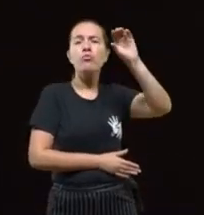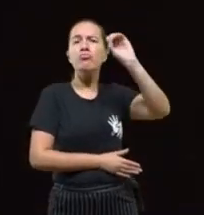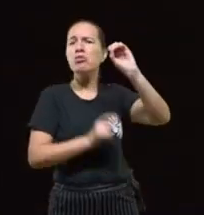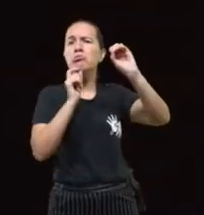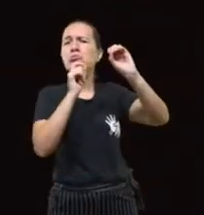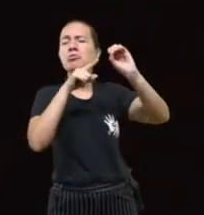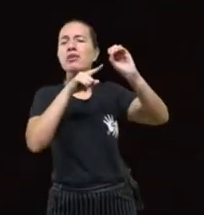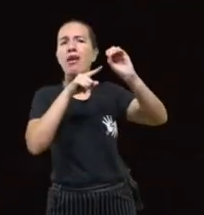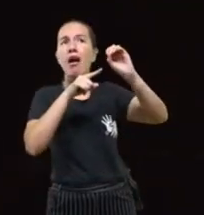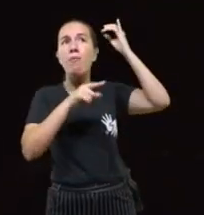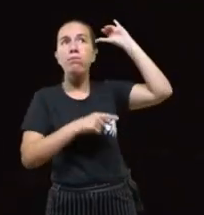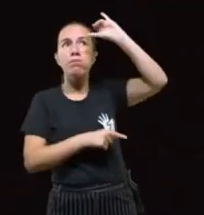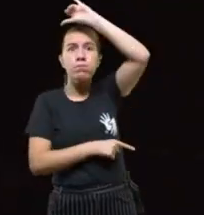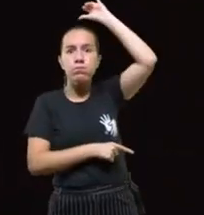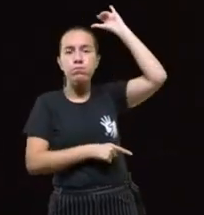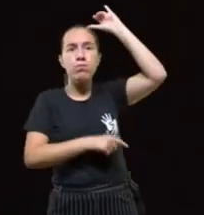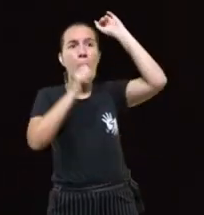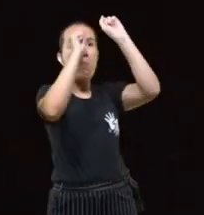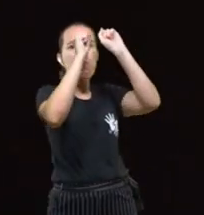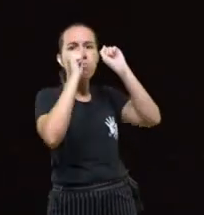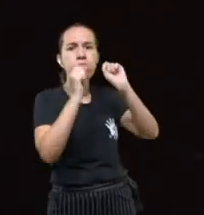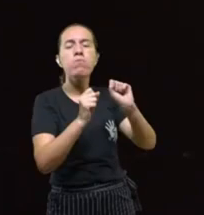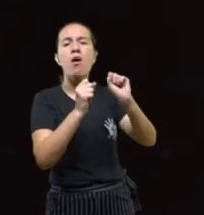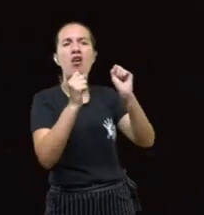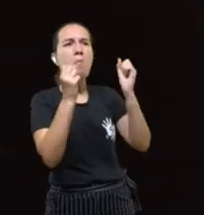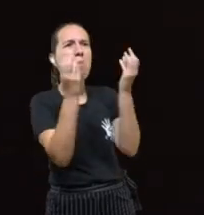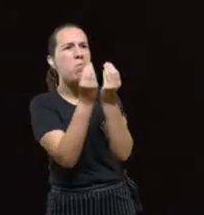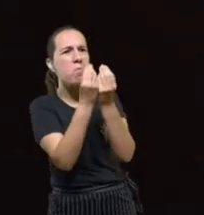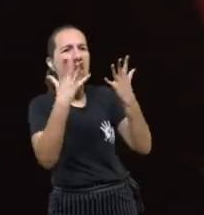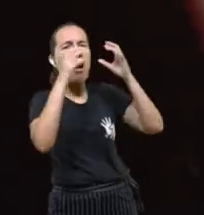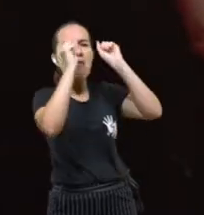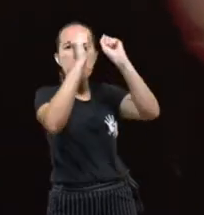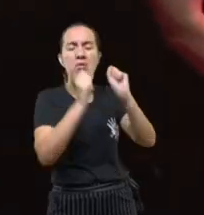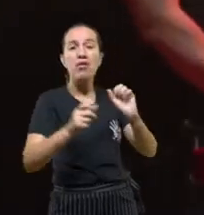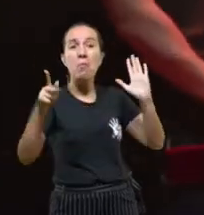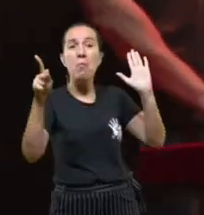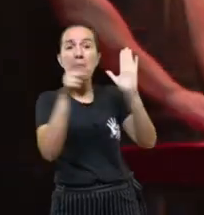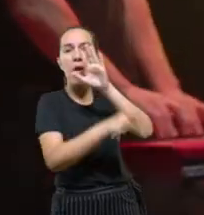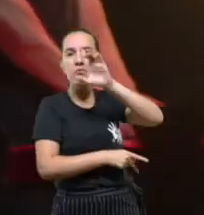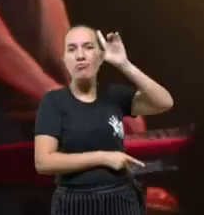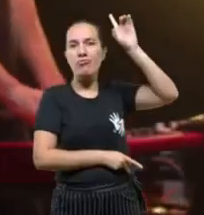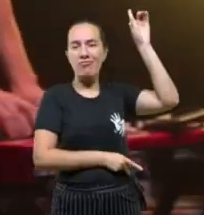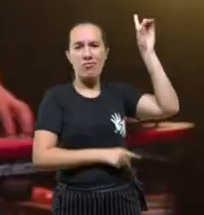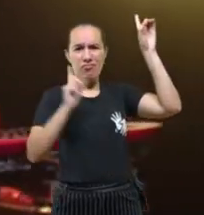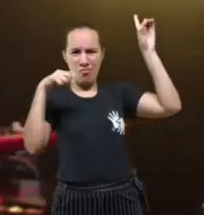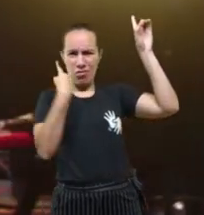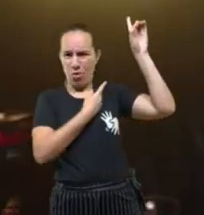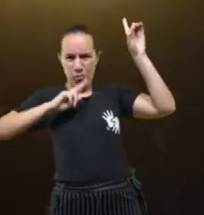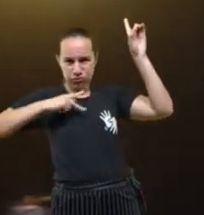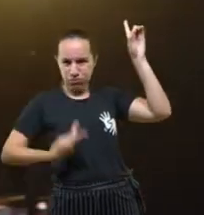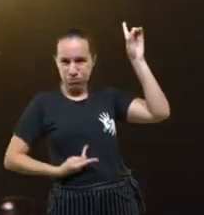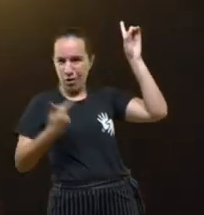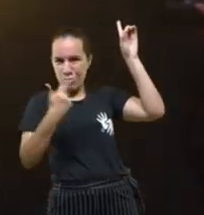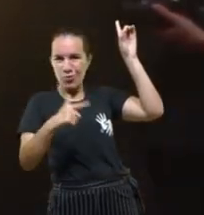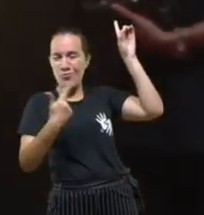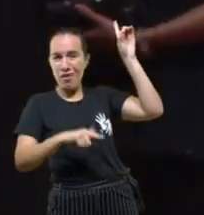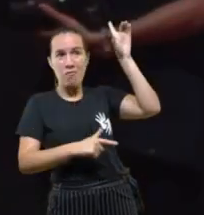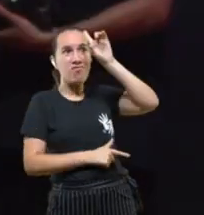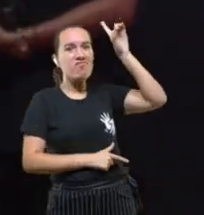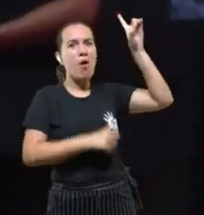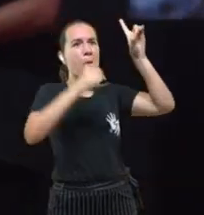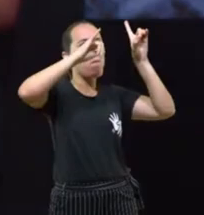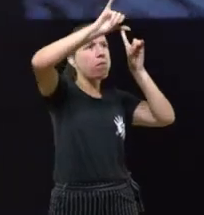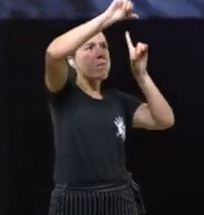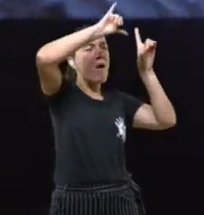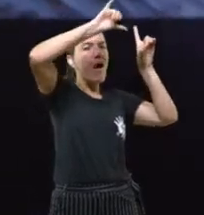poder sobrenatural nessa casa. Eu estou pedindo, Senhor, por milagres